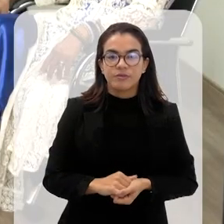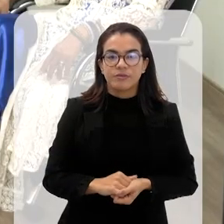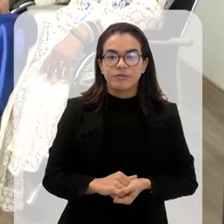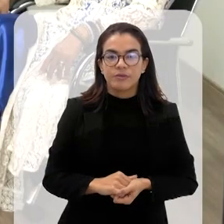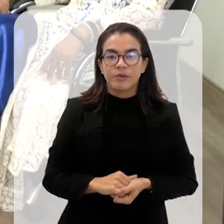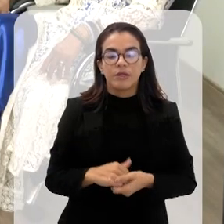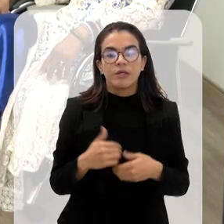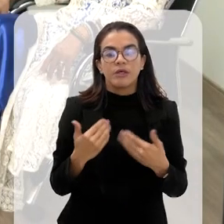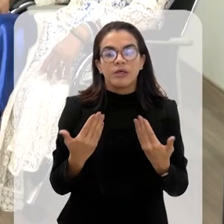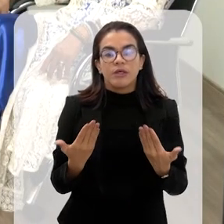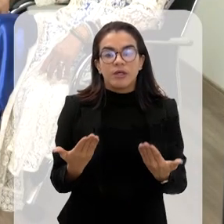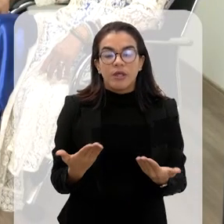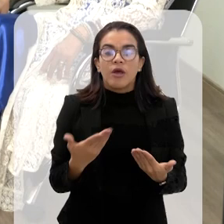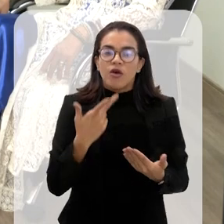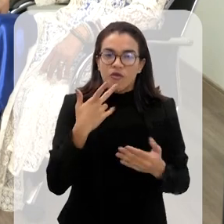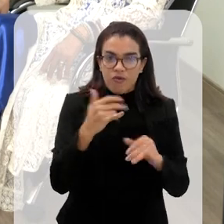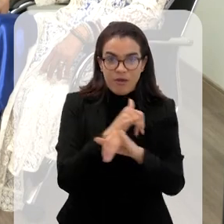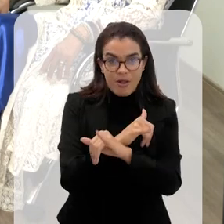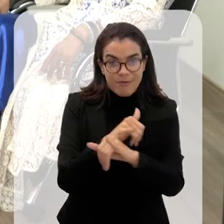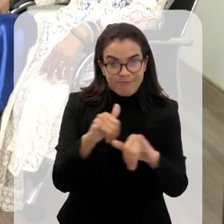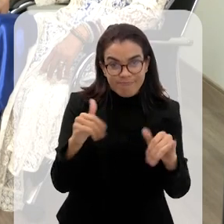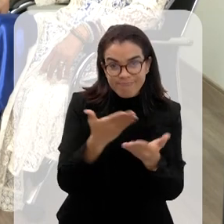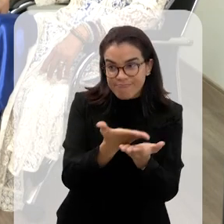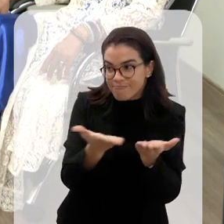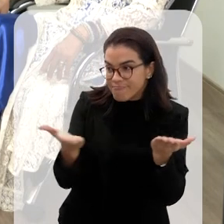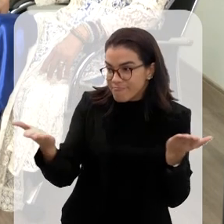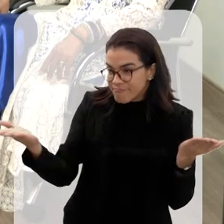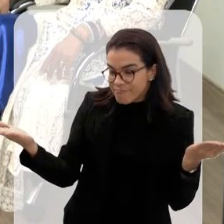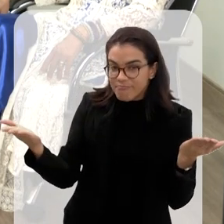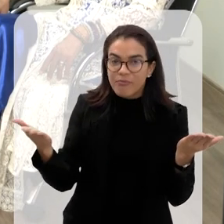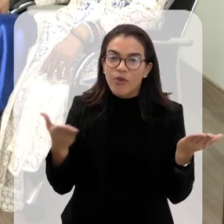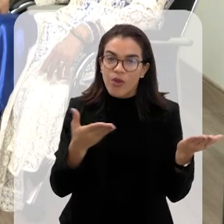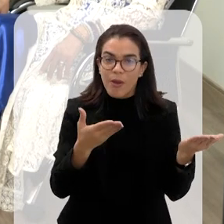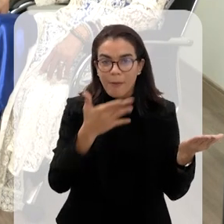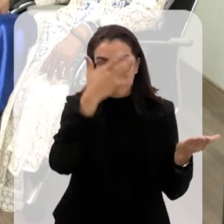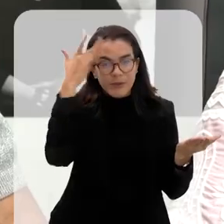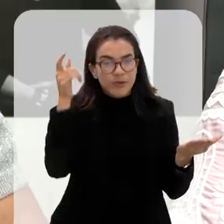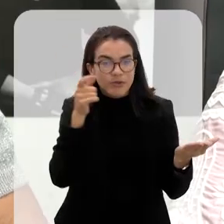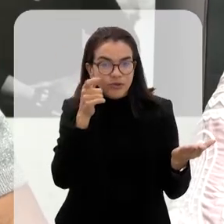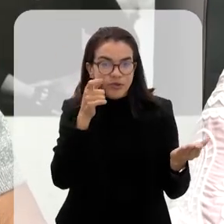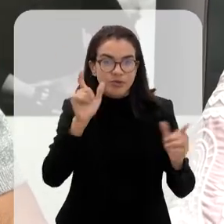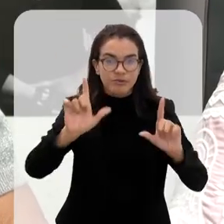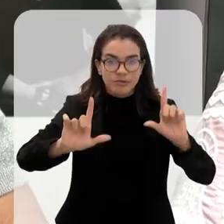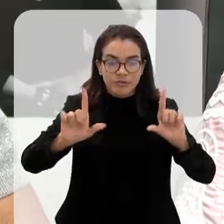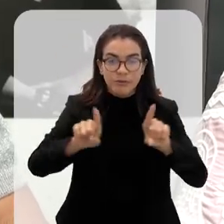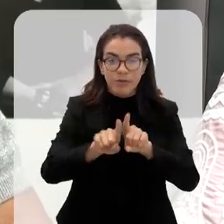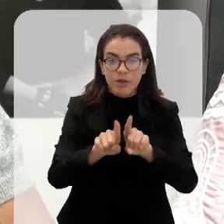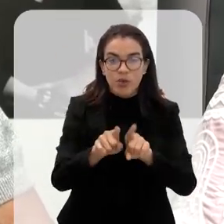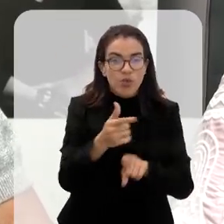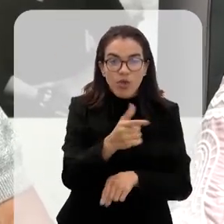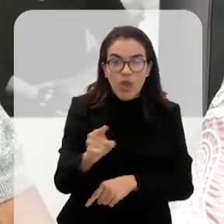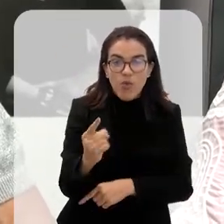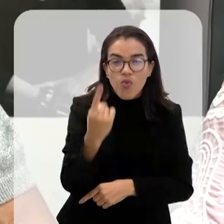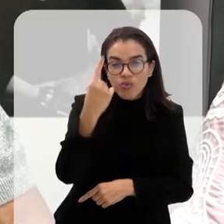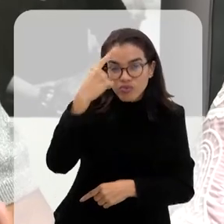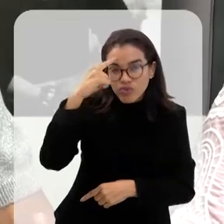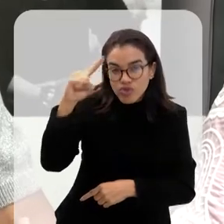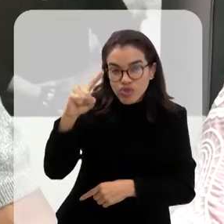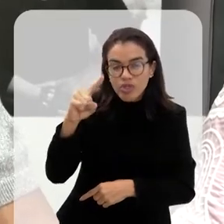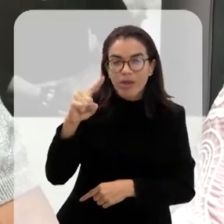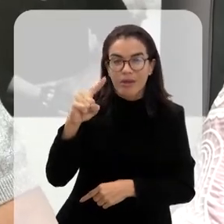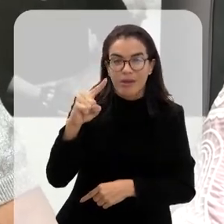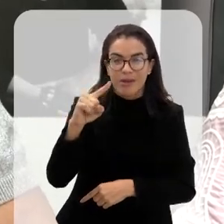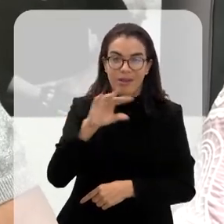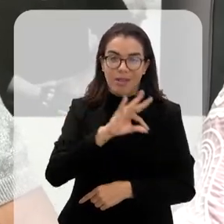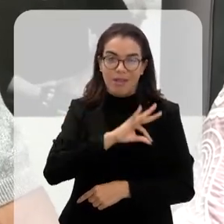Então, e vou dizer para vocês todas e para todos os ouvintes, não há um dia que uma delegacia